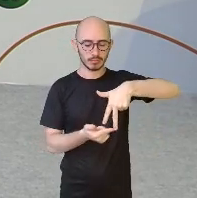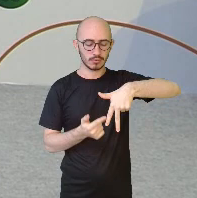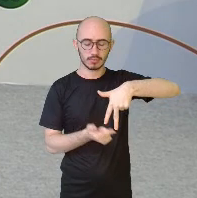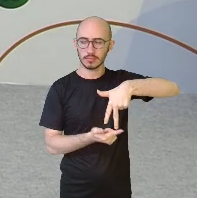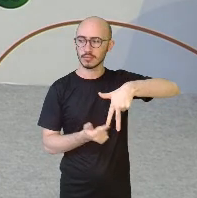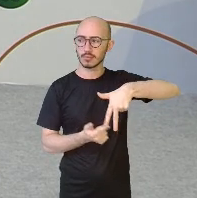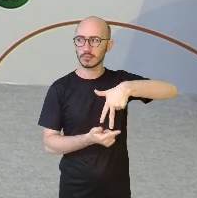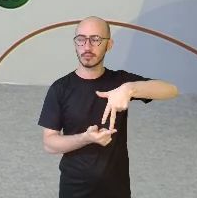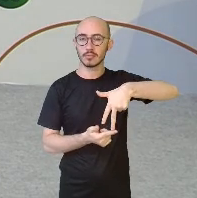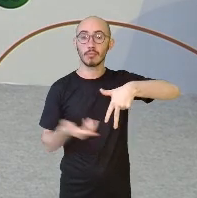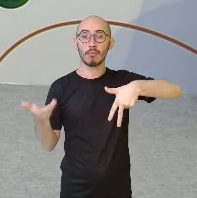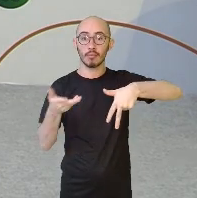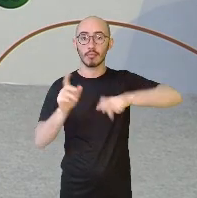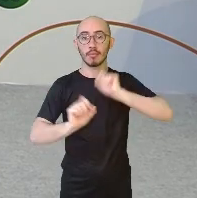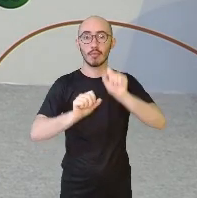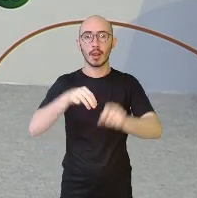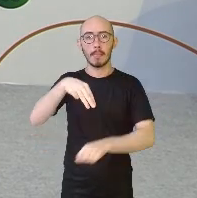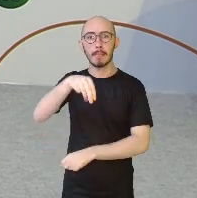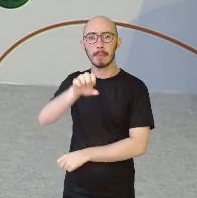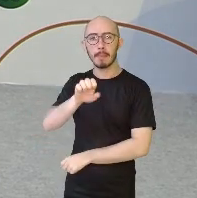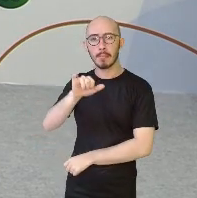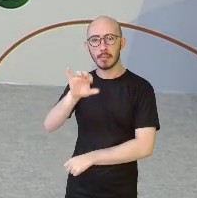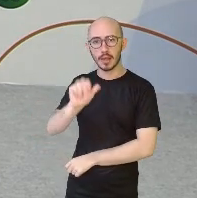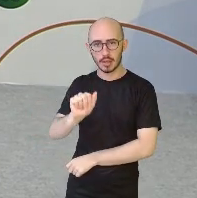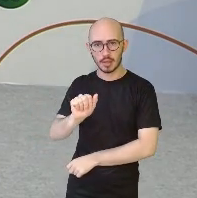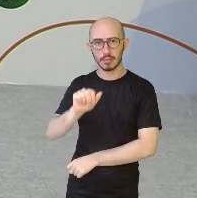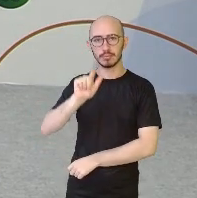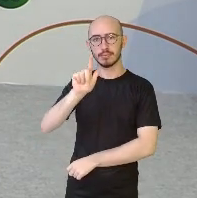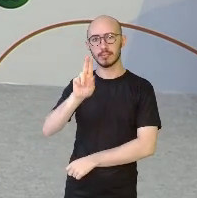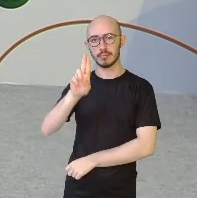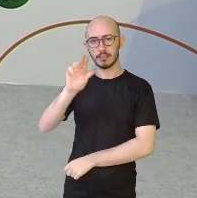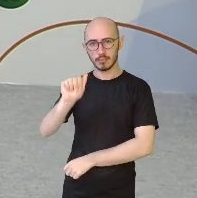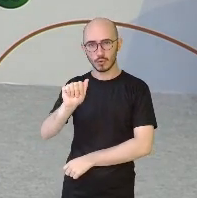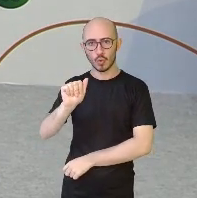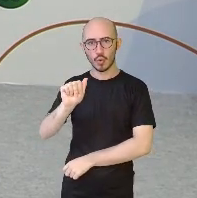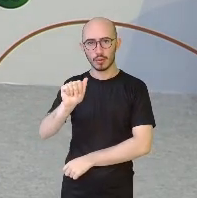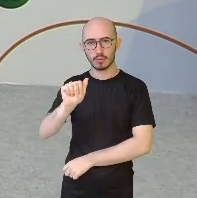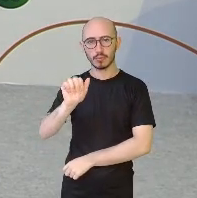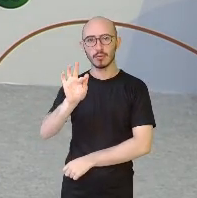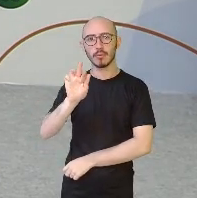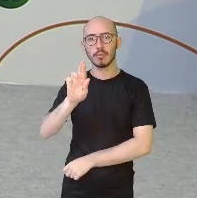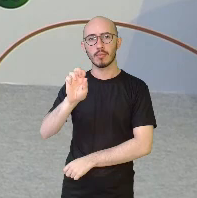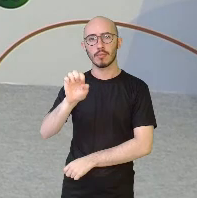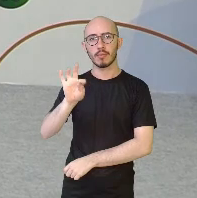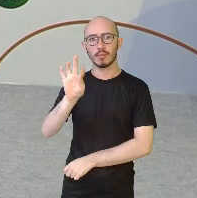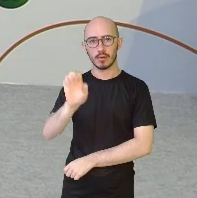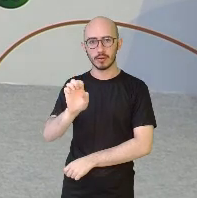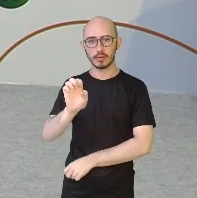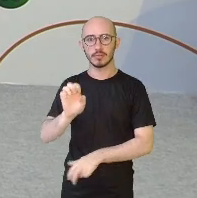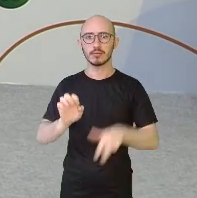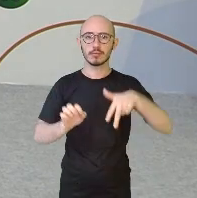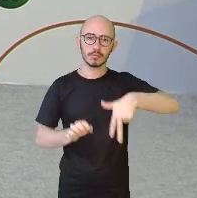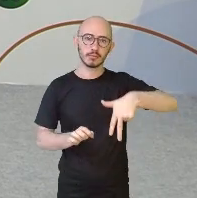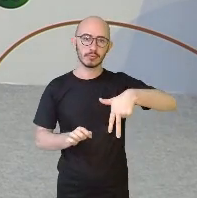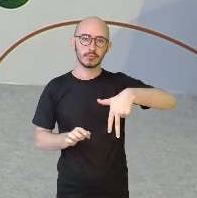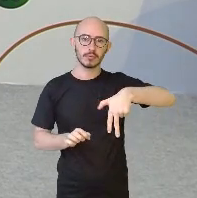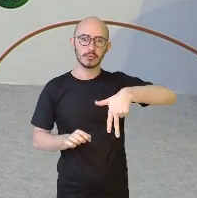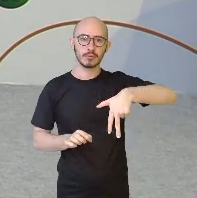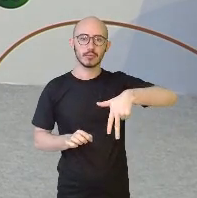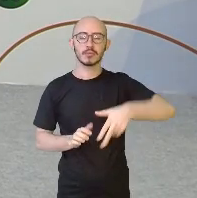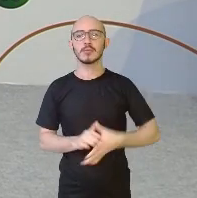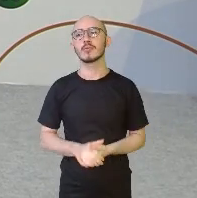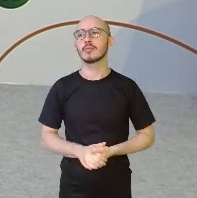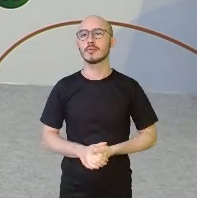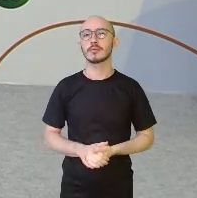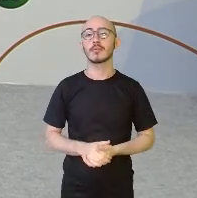movimento meia-lua de frente, o próprio nome já diz, é para frente. E aí como é que a gente faz isso? Ó, imagina que você está desenhando